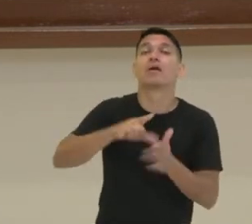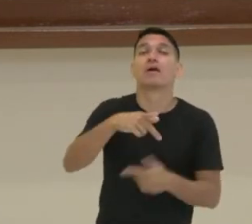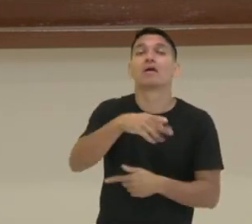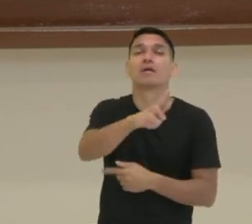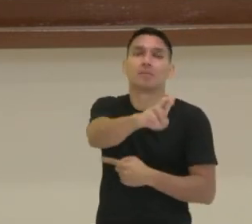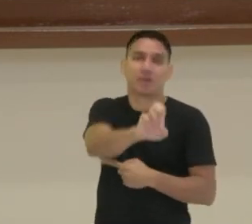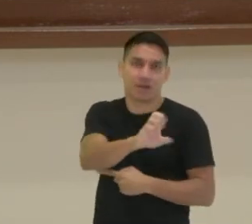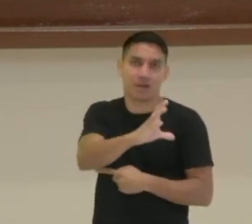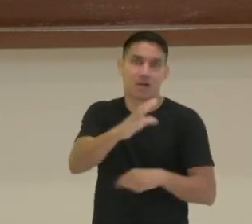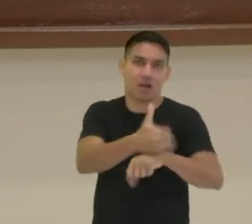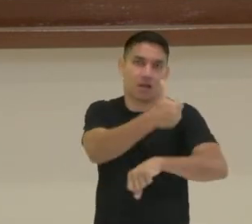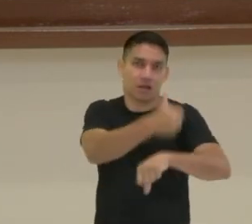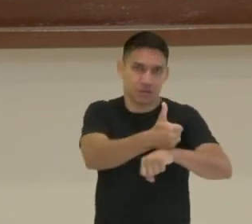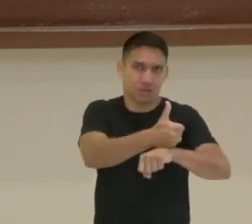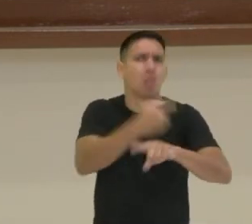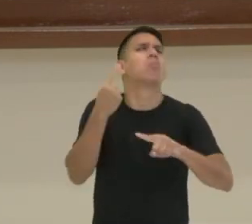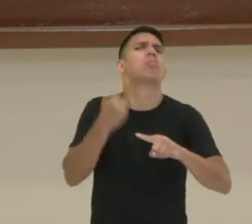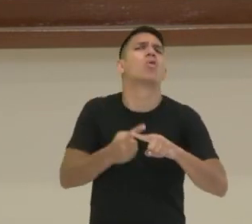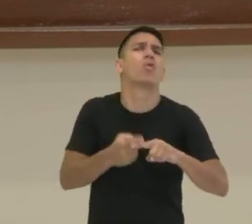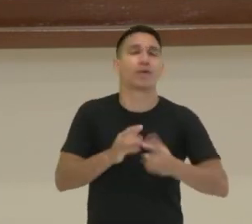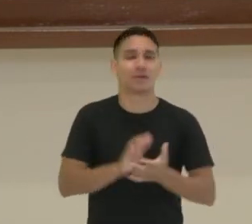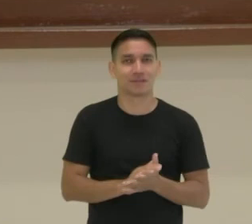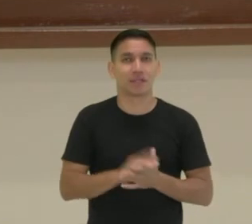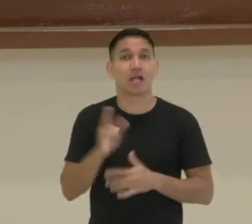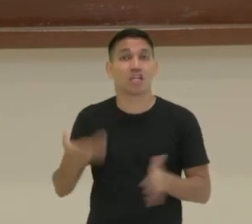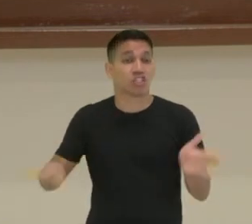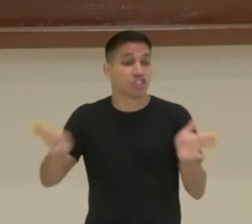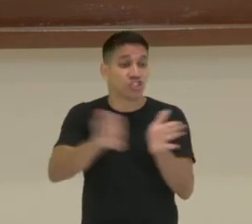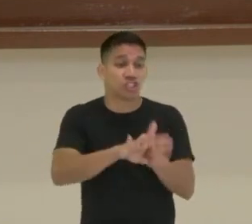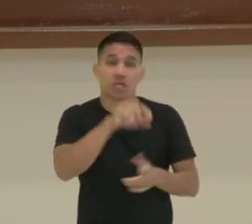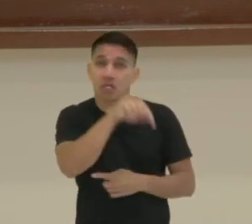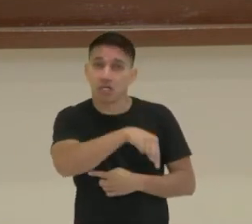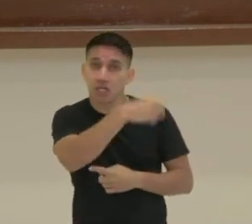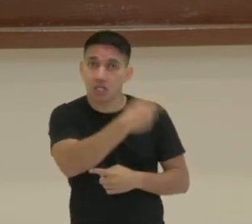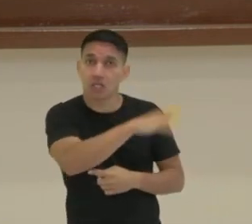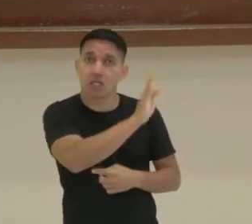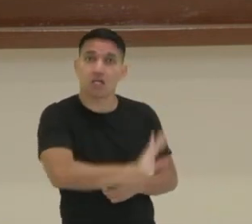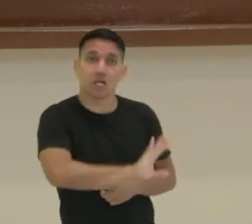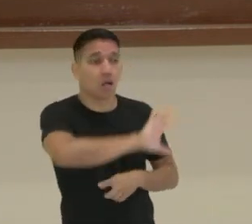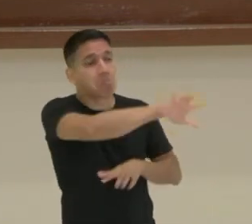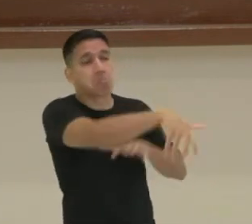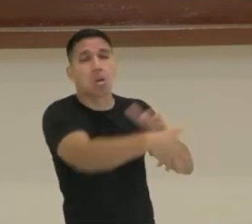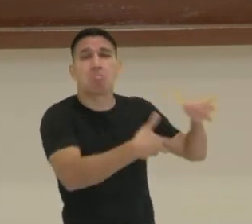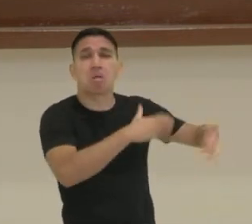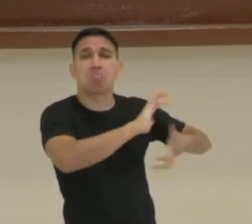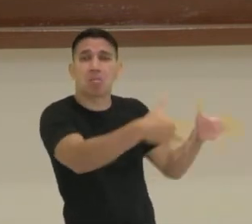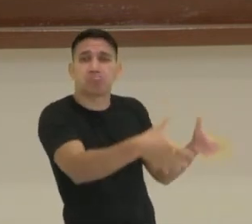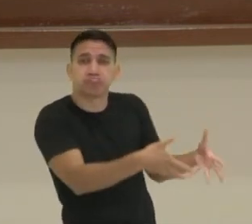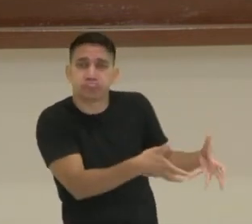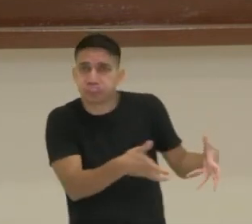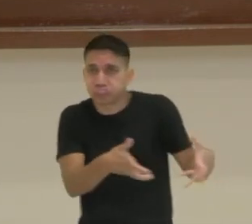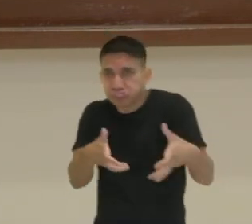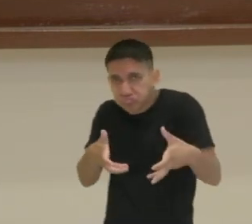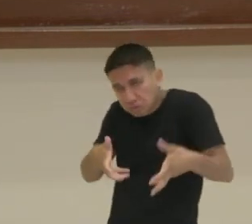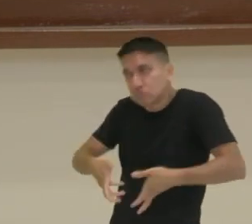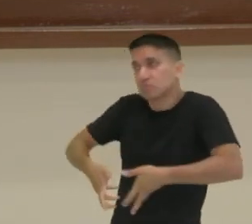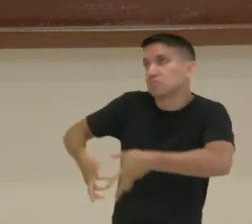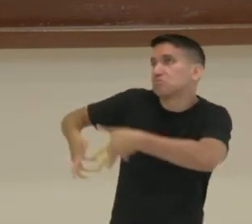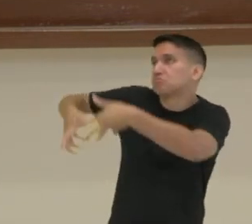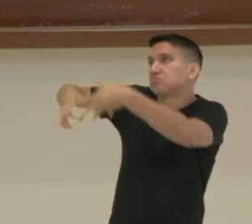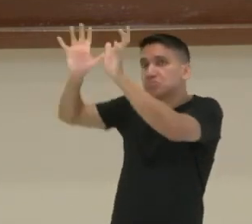foi chamado período pré-colonial. Por quê? Porque eles vinham, tiravam essa